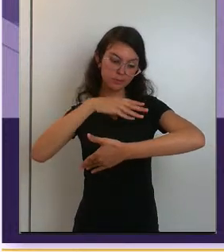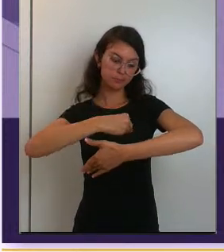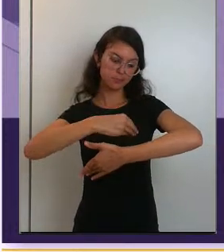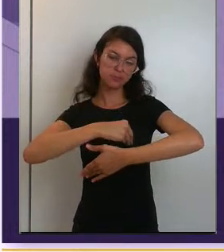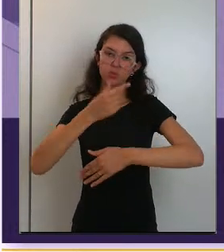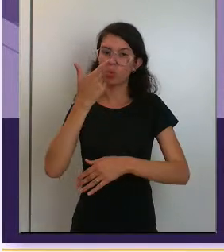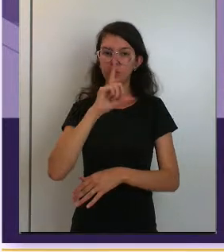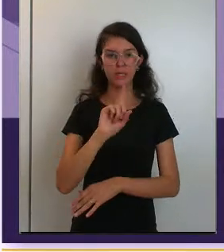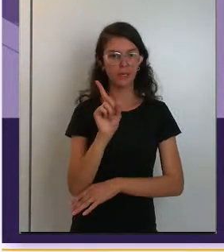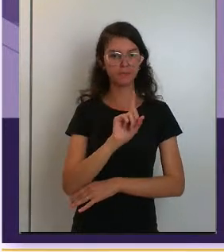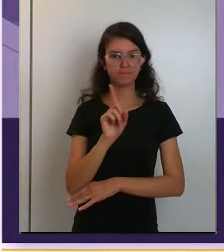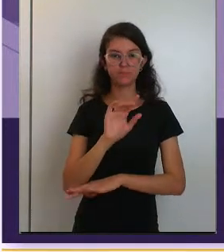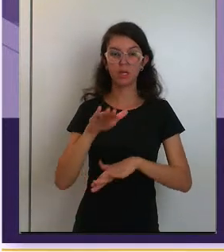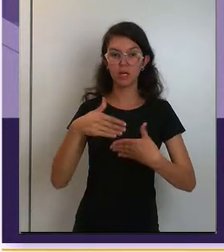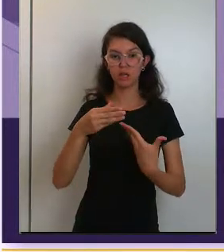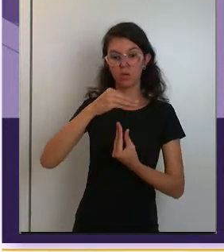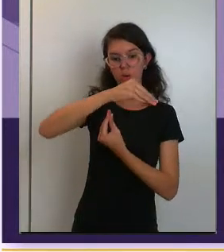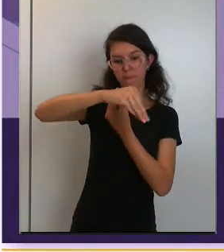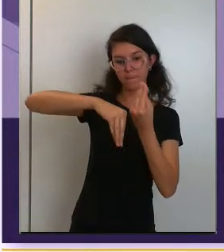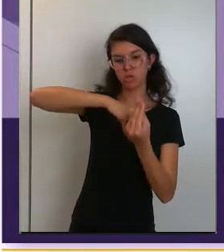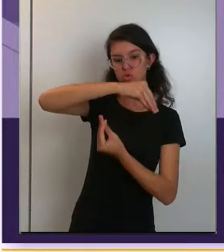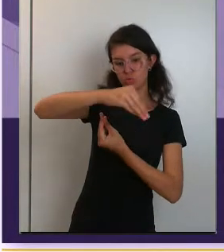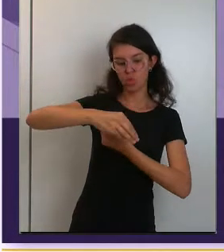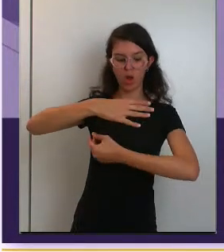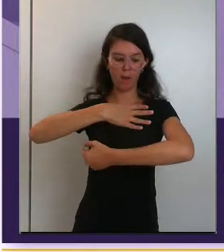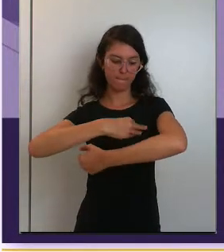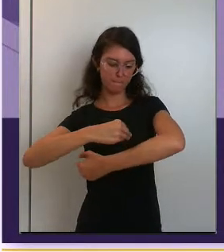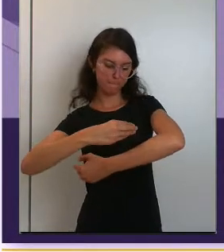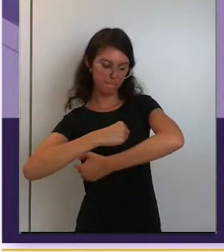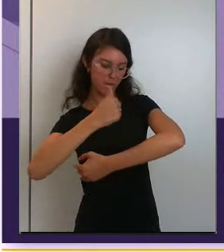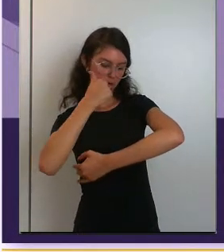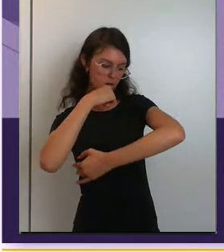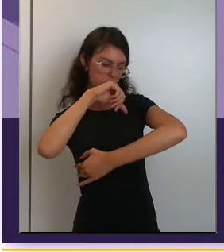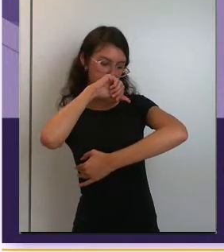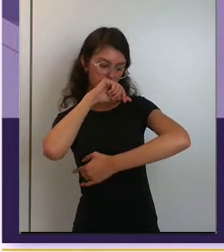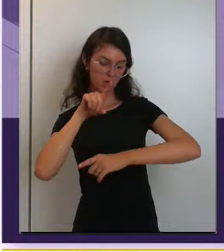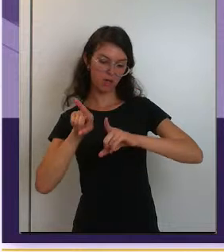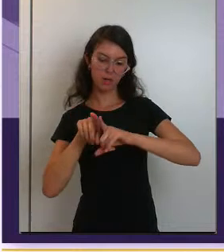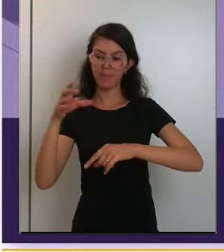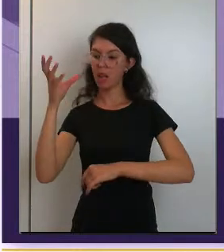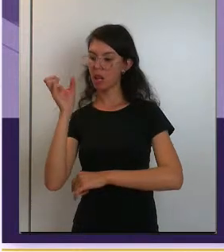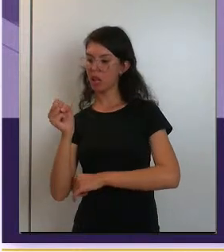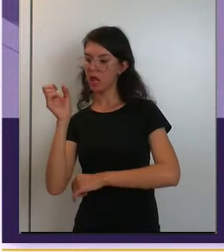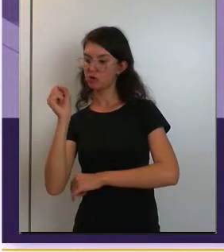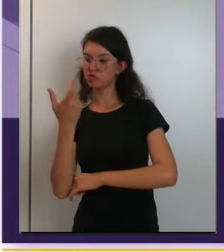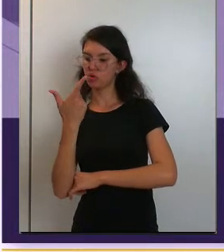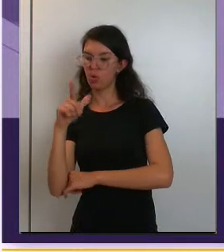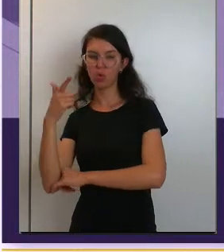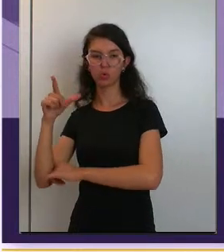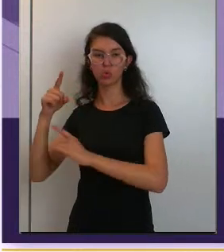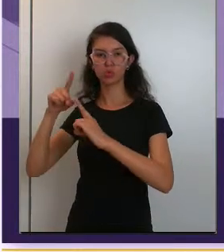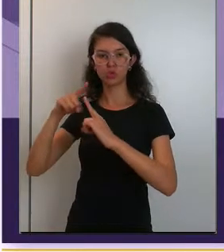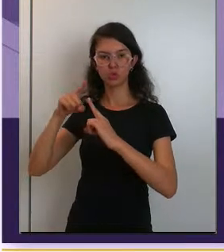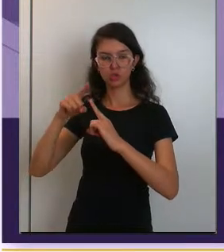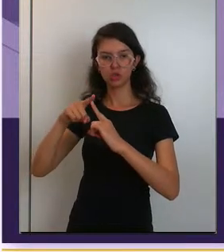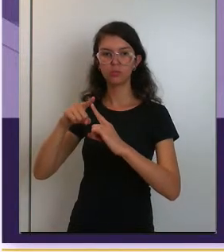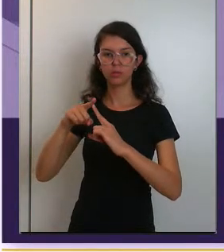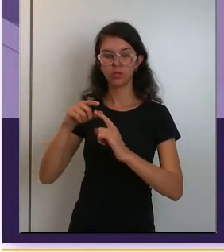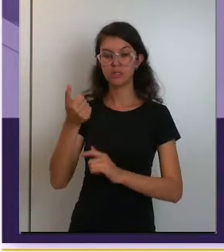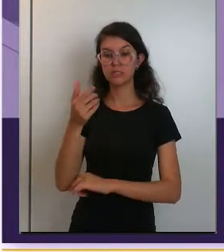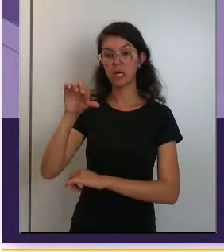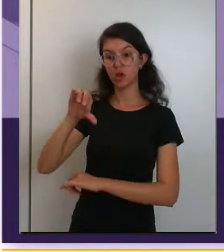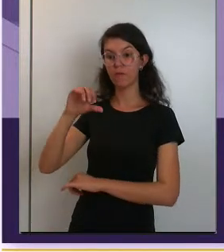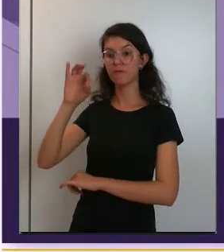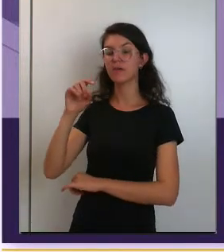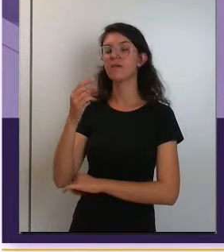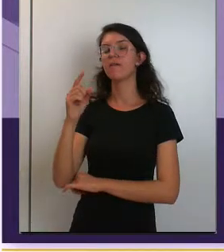O aleitamento materno misto, que aí já entra uma preponderância aí do uso de fórmulas infantis em 19,8% no